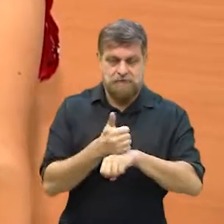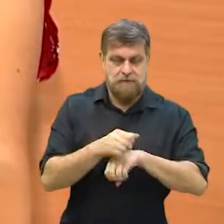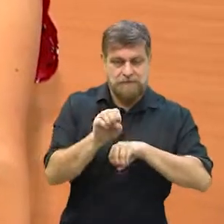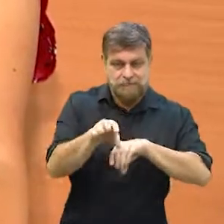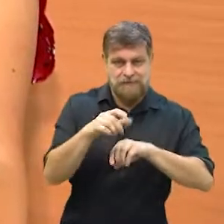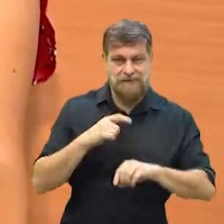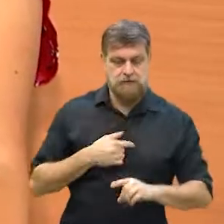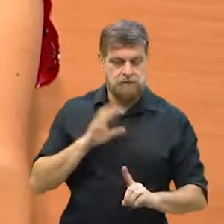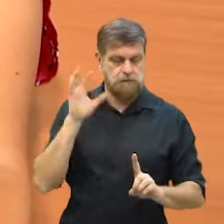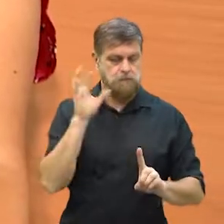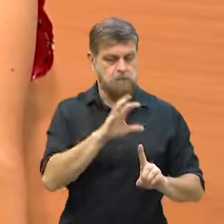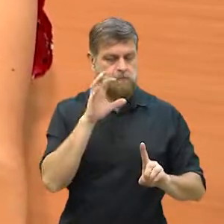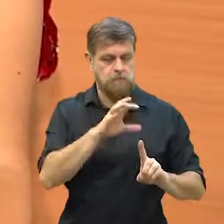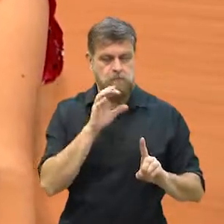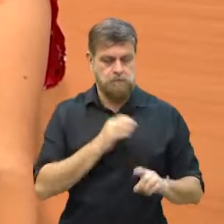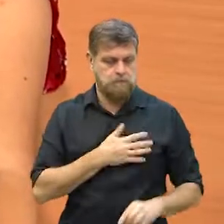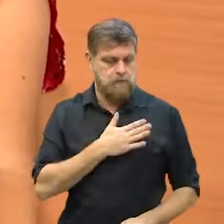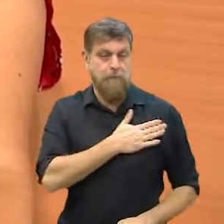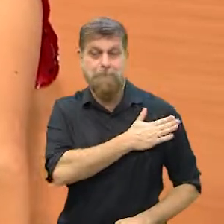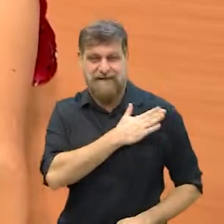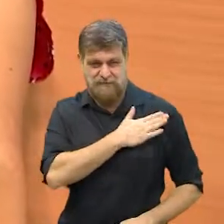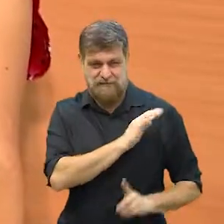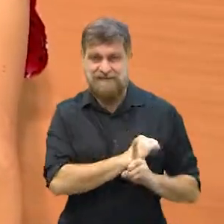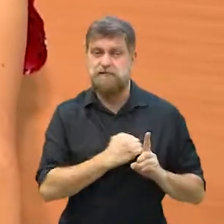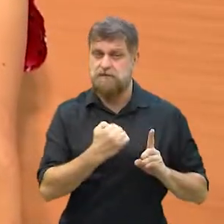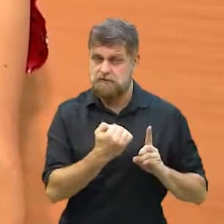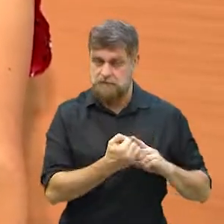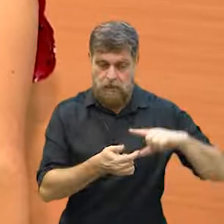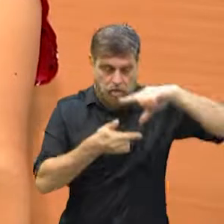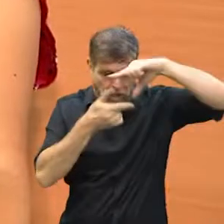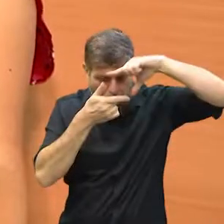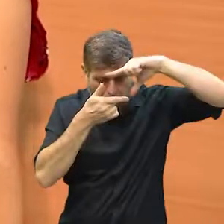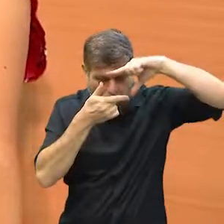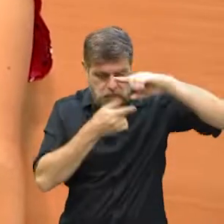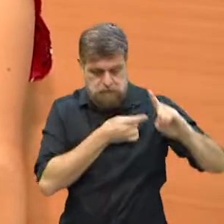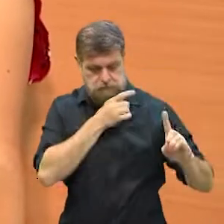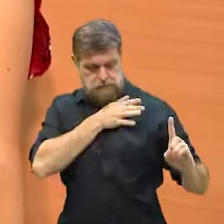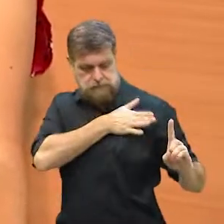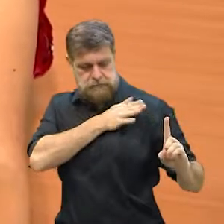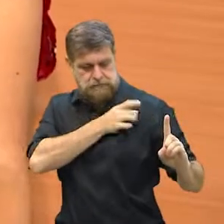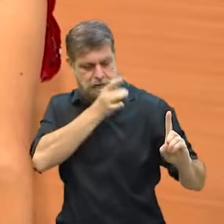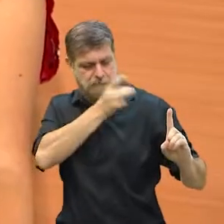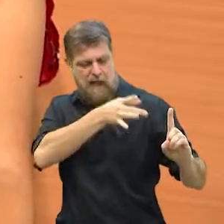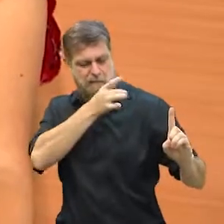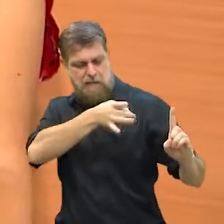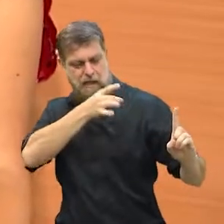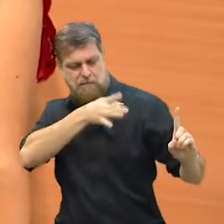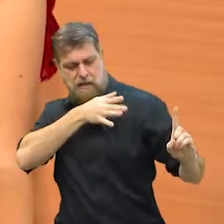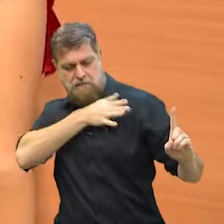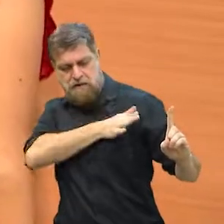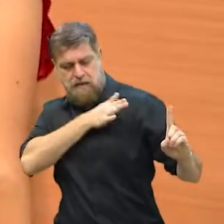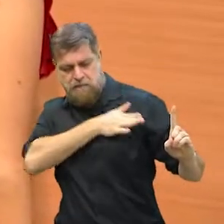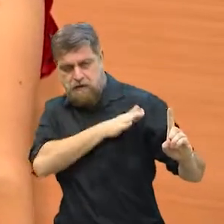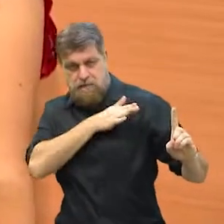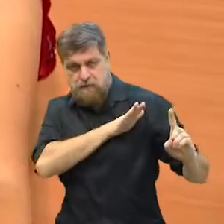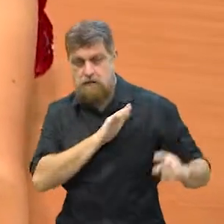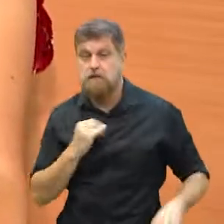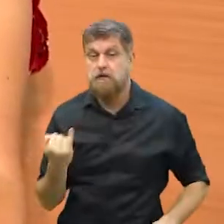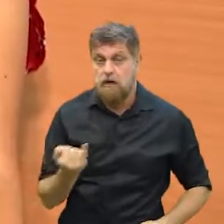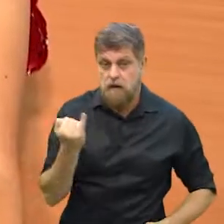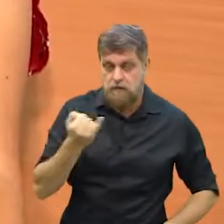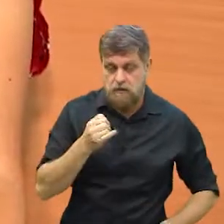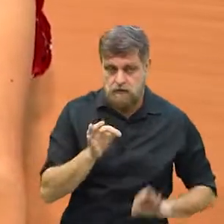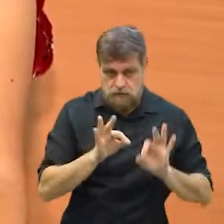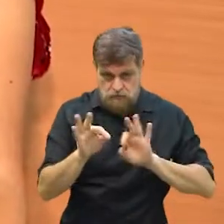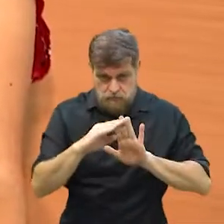mesmo tempo com uma pressão enorme de preconceitos da sociedade, enfim, né? Então, é importante, a